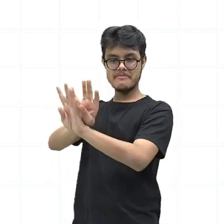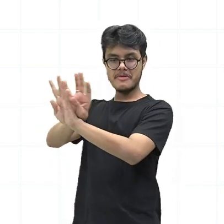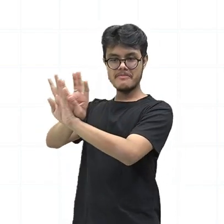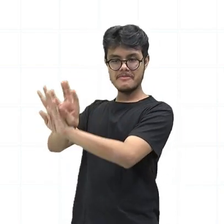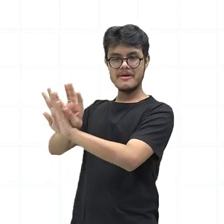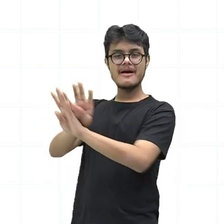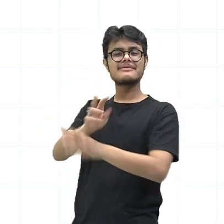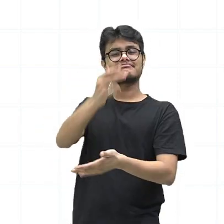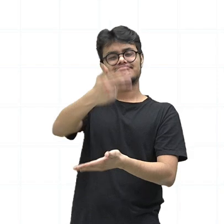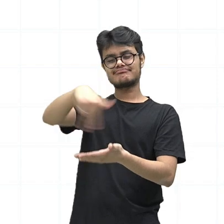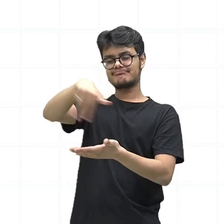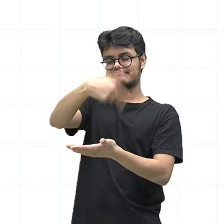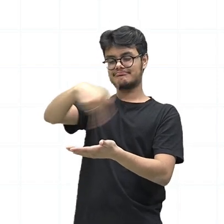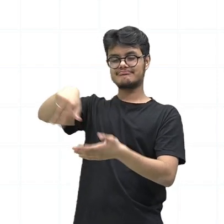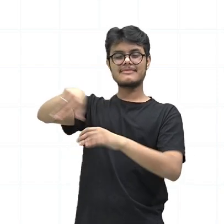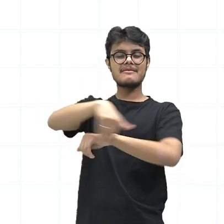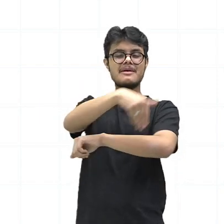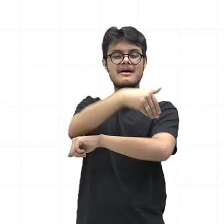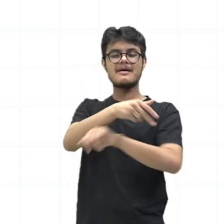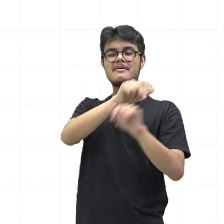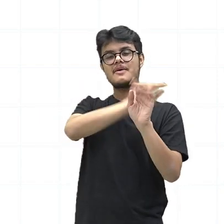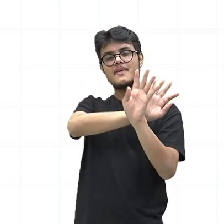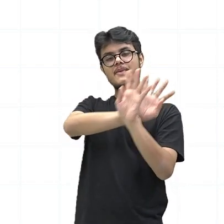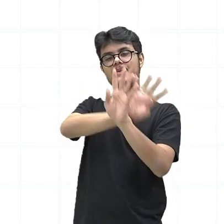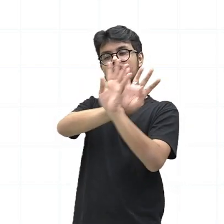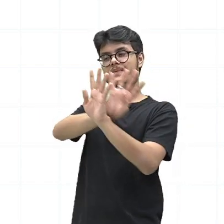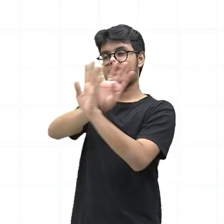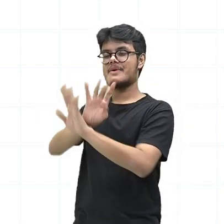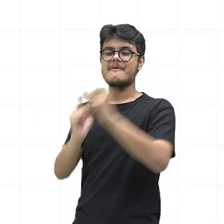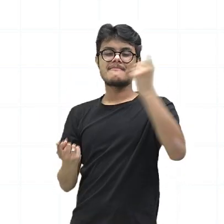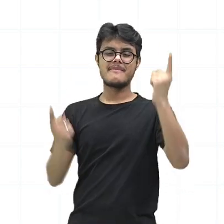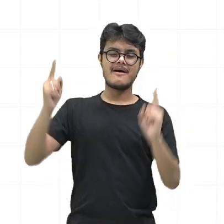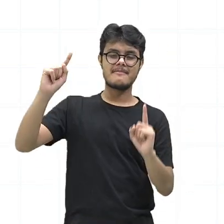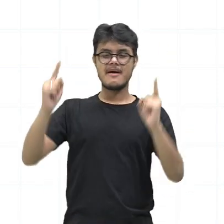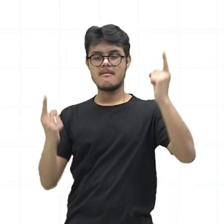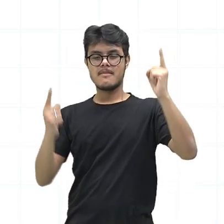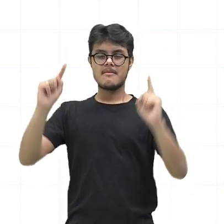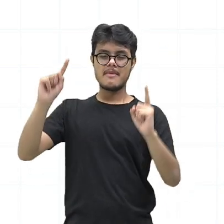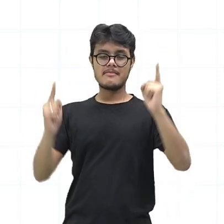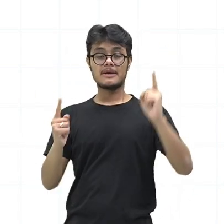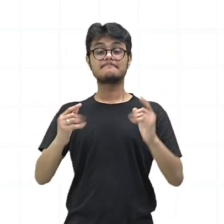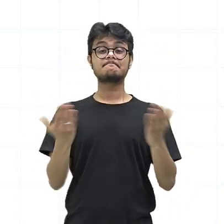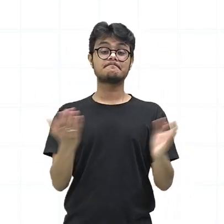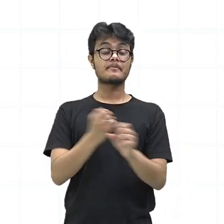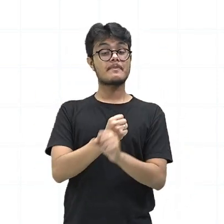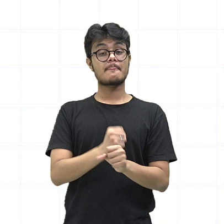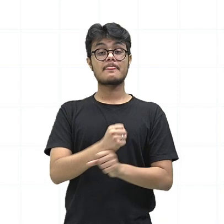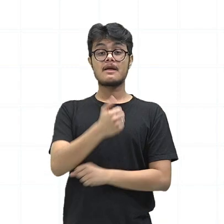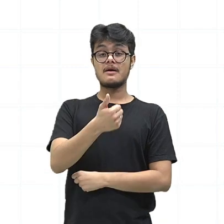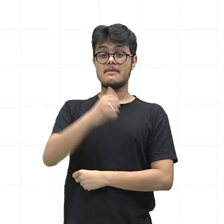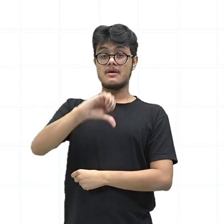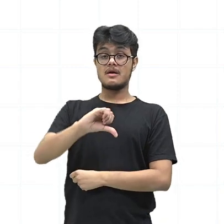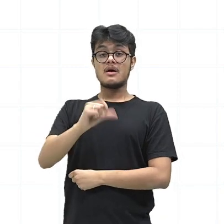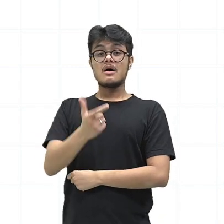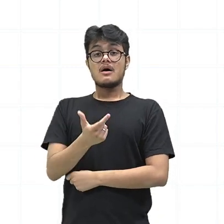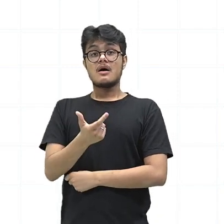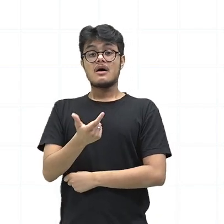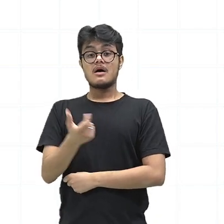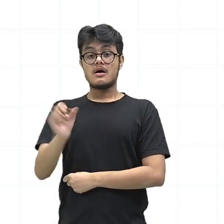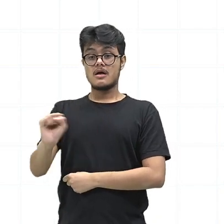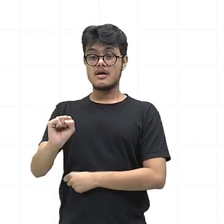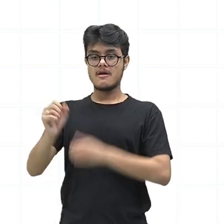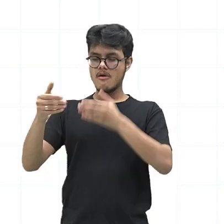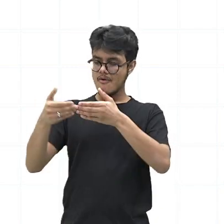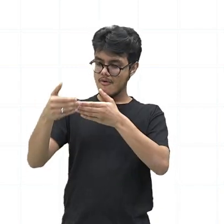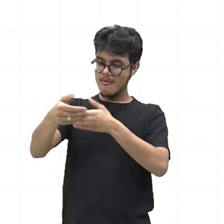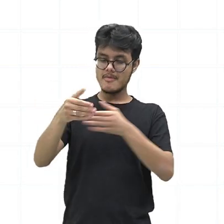dançar pelas ruas em forma de cortejo. Essa mobilização, no carnaval de 1928, deu origem à